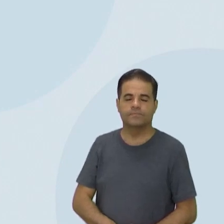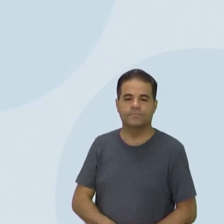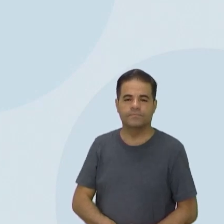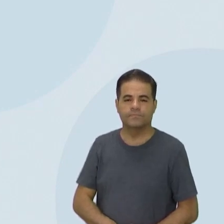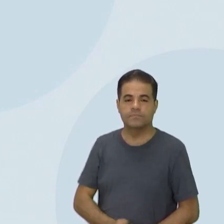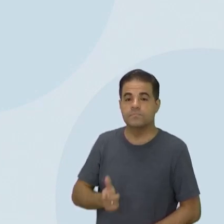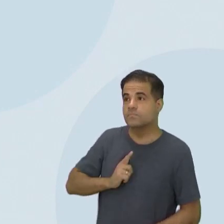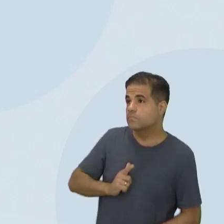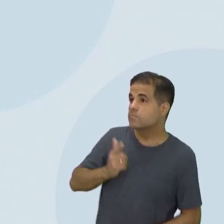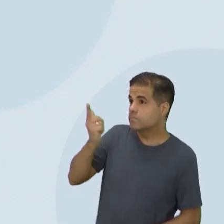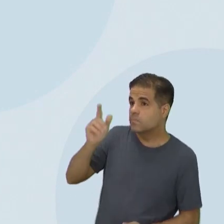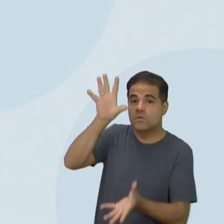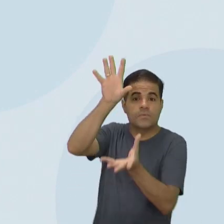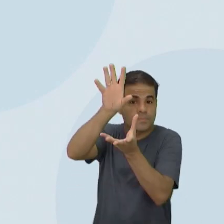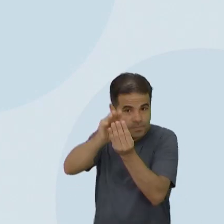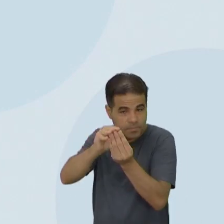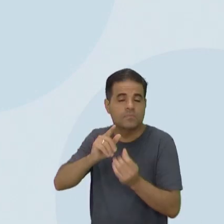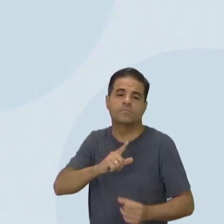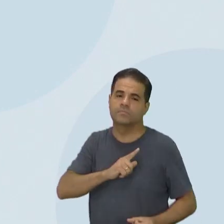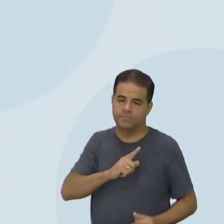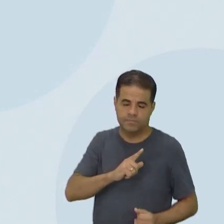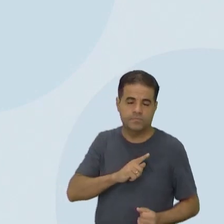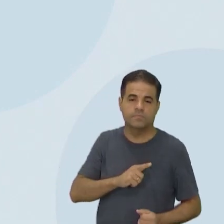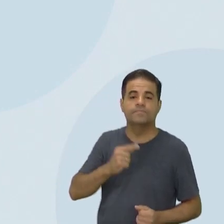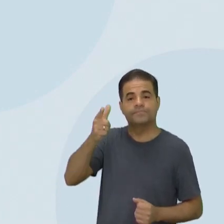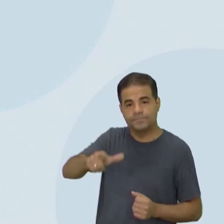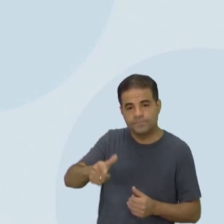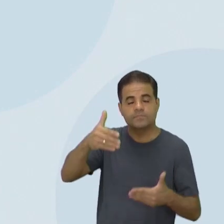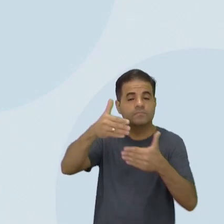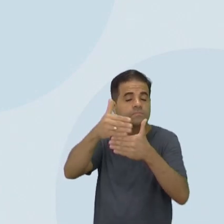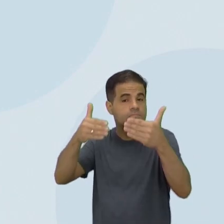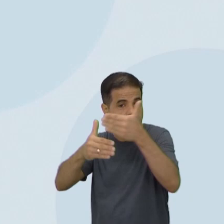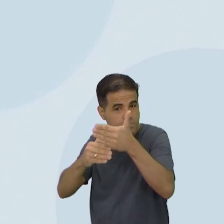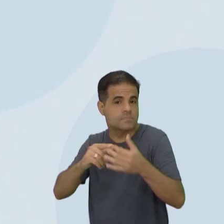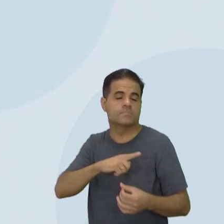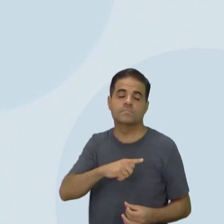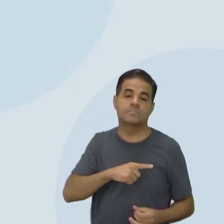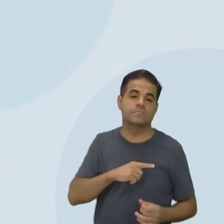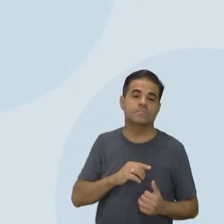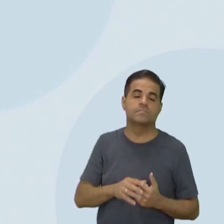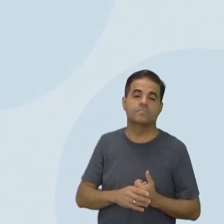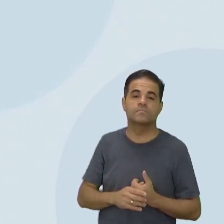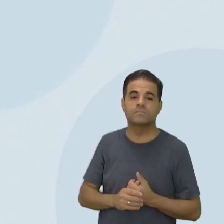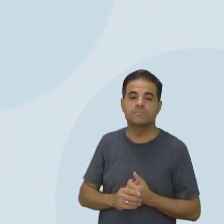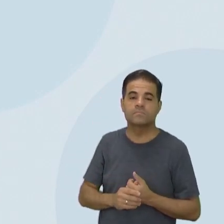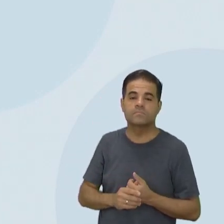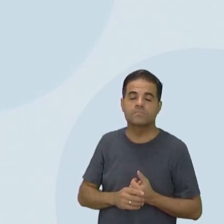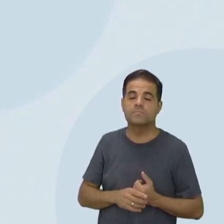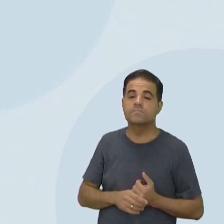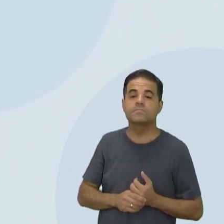Aí eu tenho a sistematização também. No próximo slide. No próximo slide. Então,